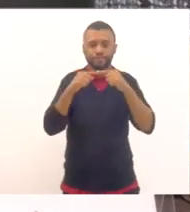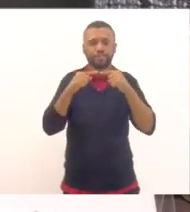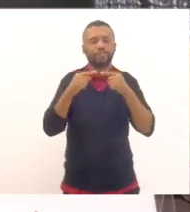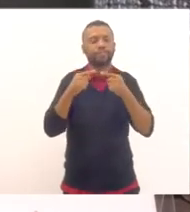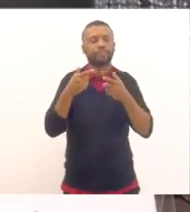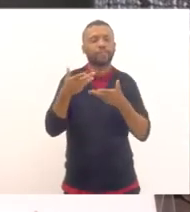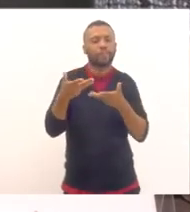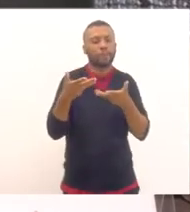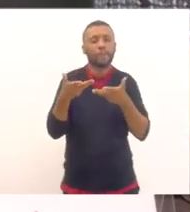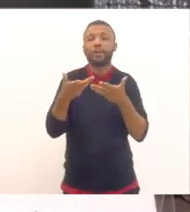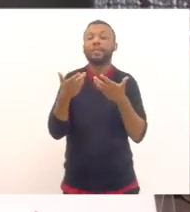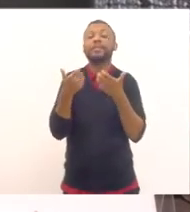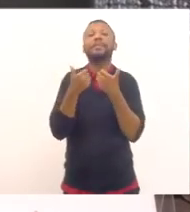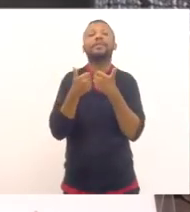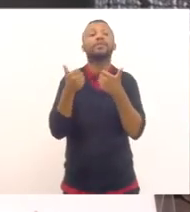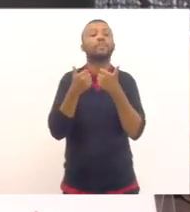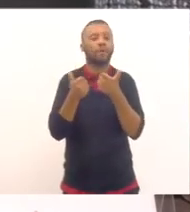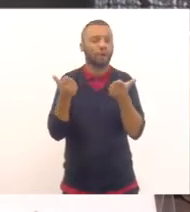de transporte